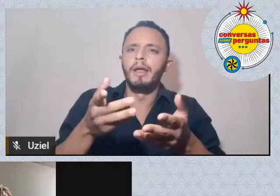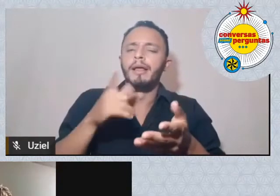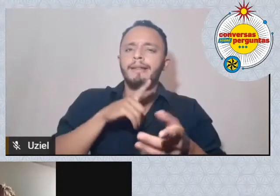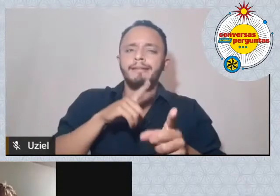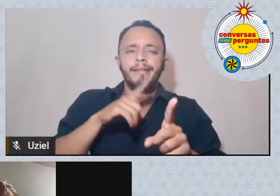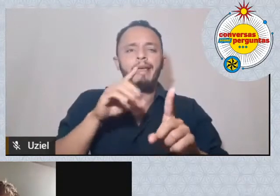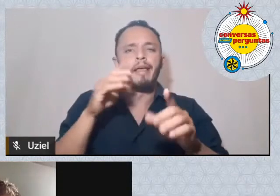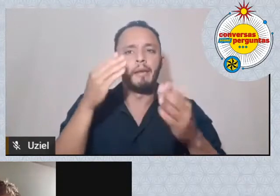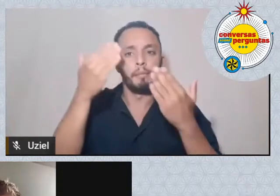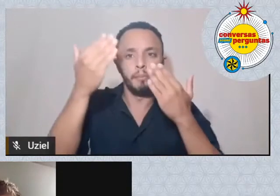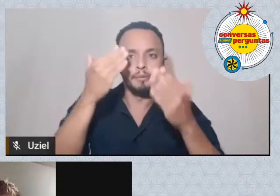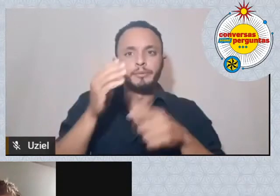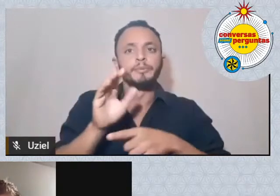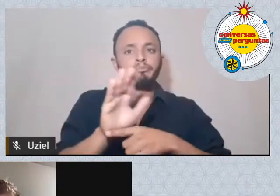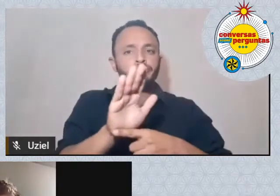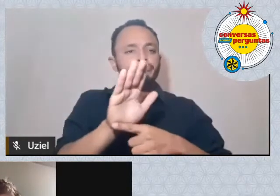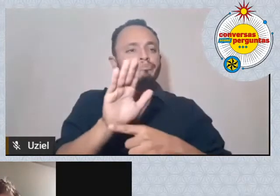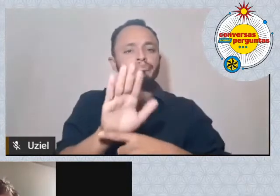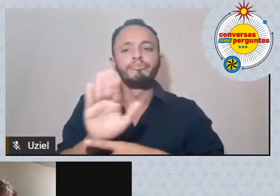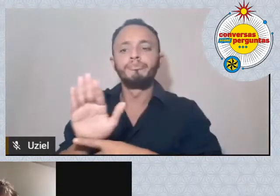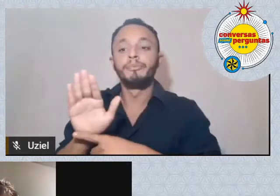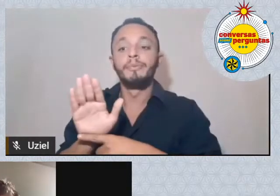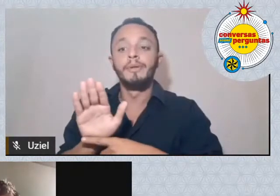para o impacto mais geral, a gente teve